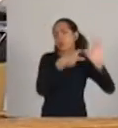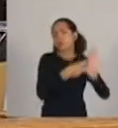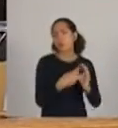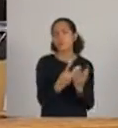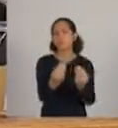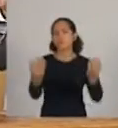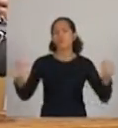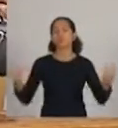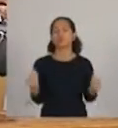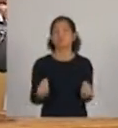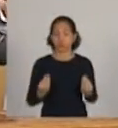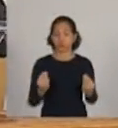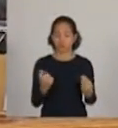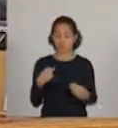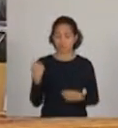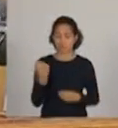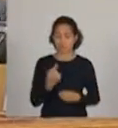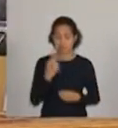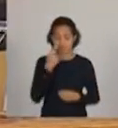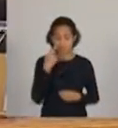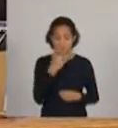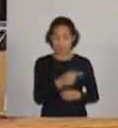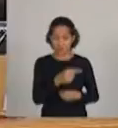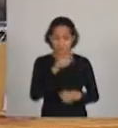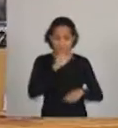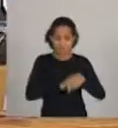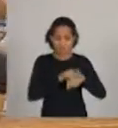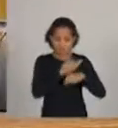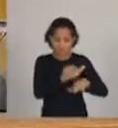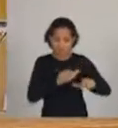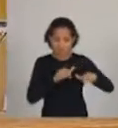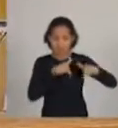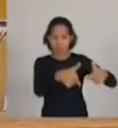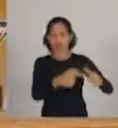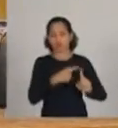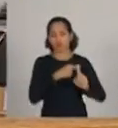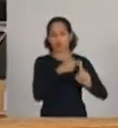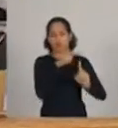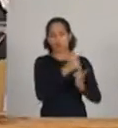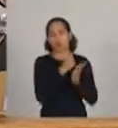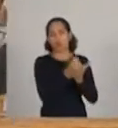a gente não vê uma atitude positiva do secretário.